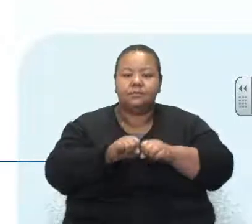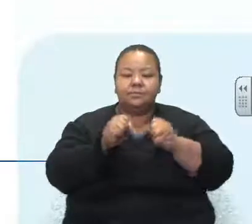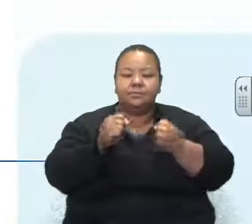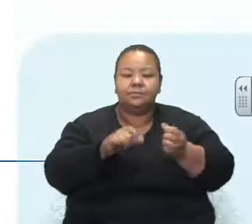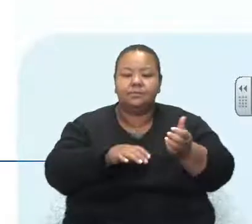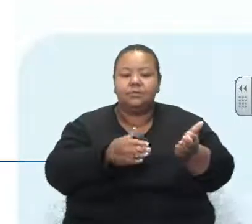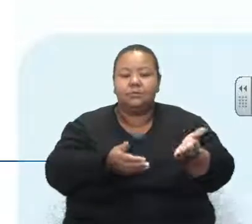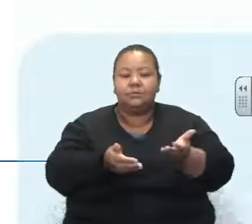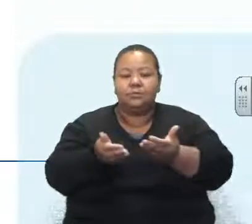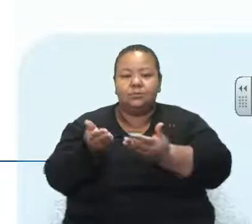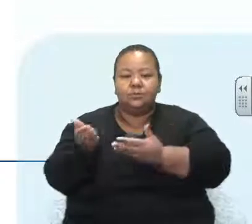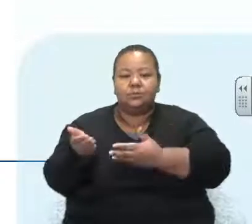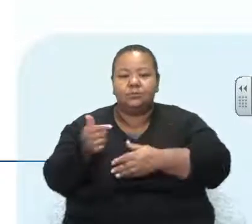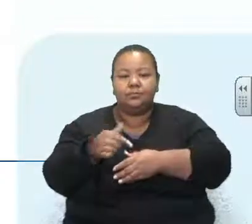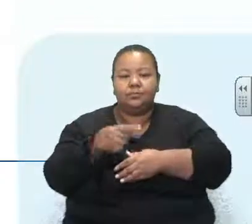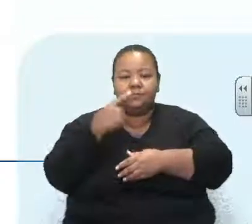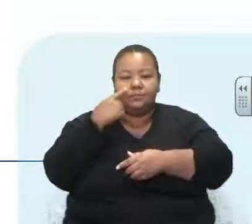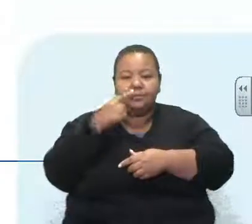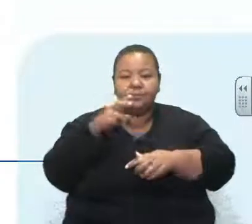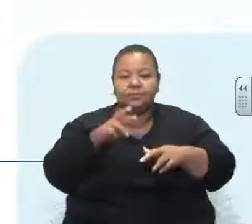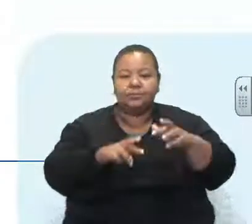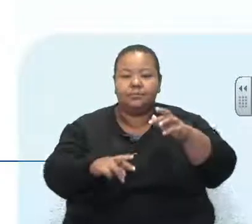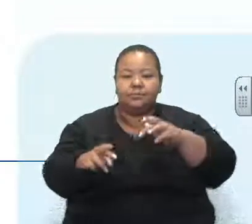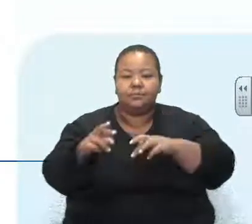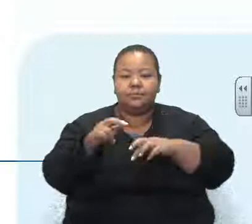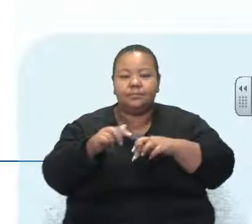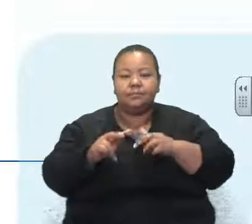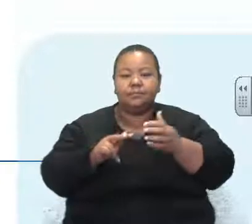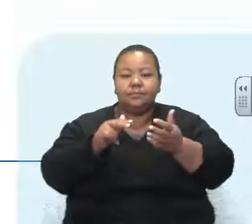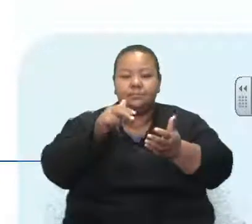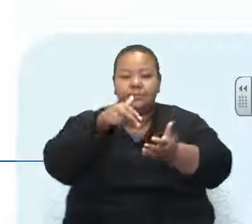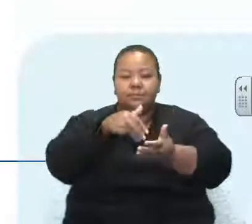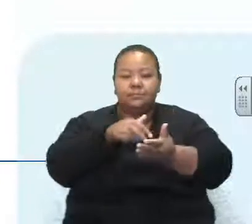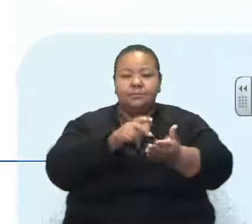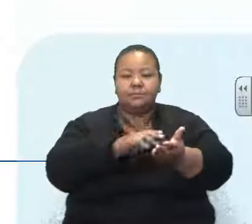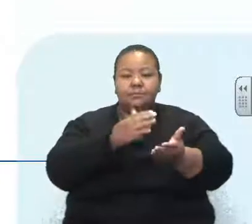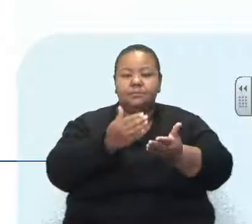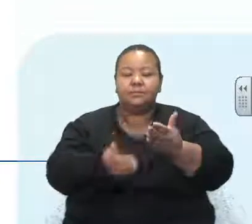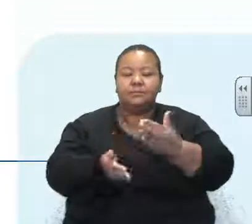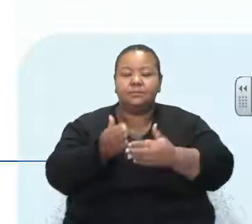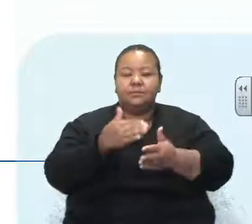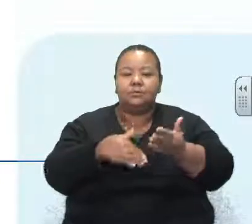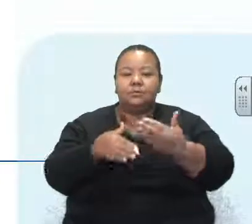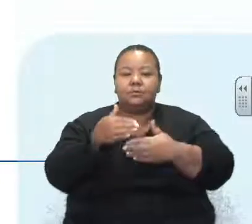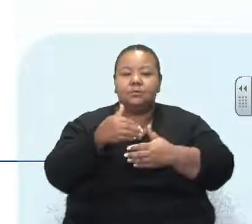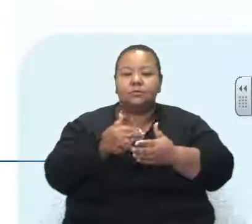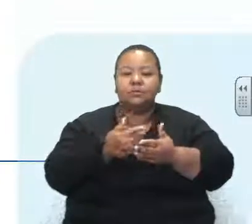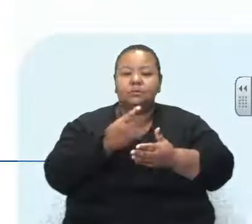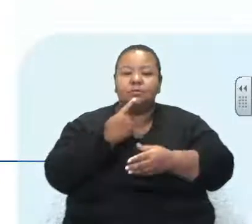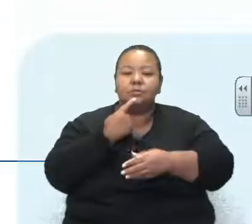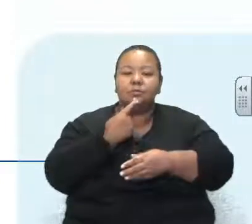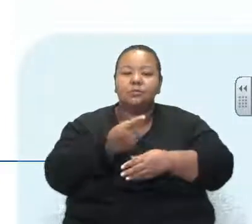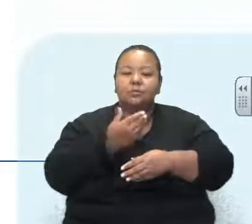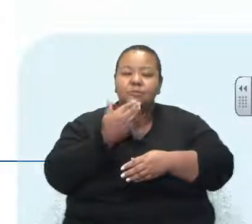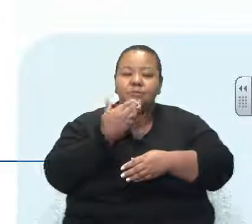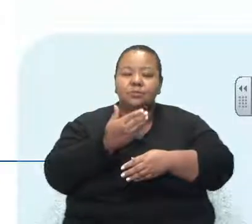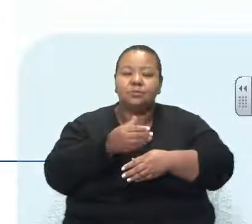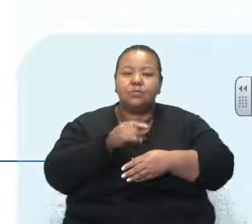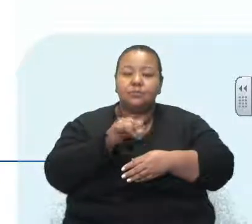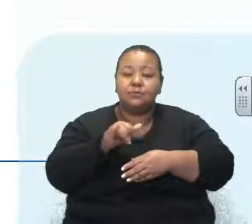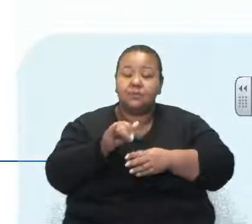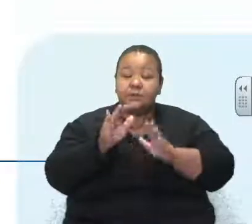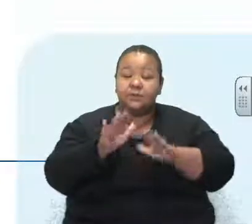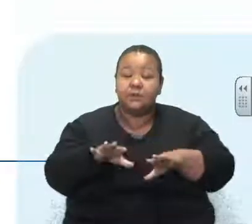meu transporte, eu tenho que mensurar essa participação, essa perda sobre o meu total expedido. Quem nunca recebeu algum